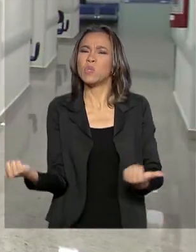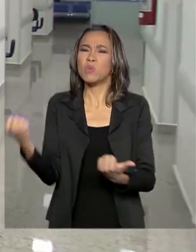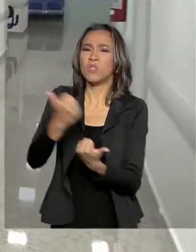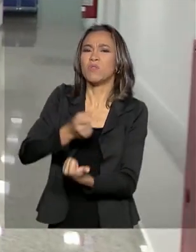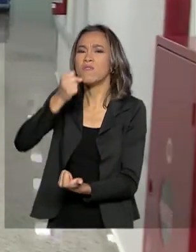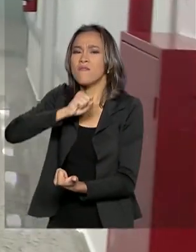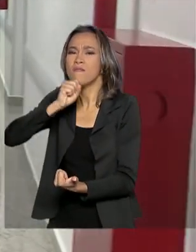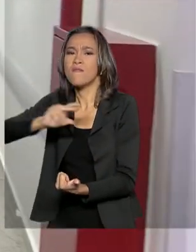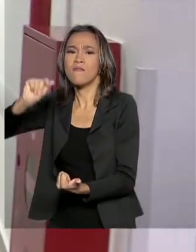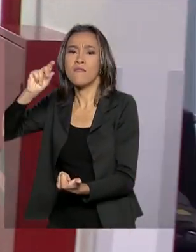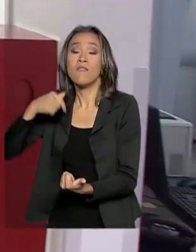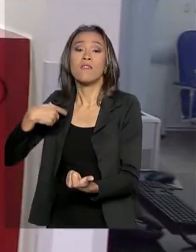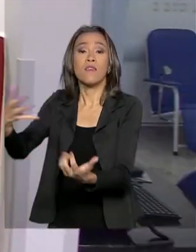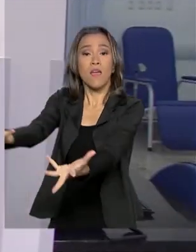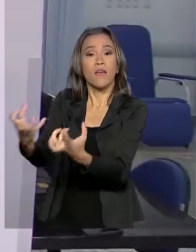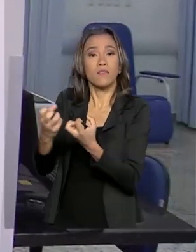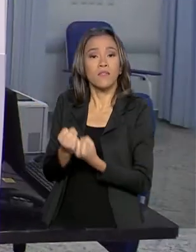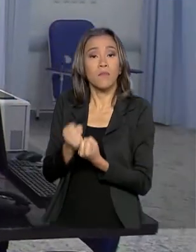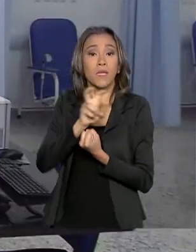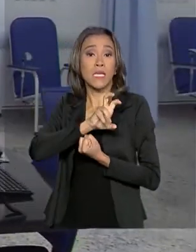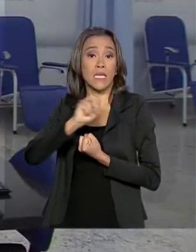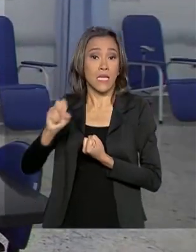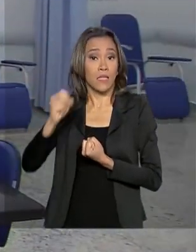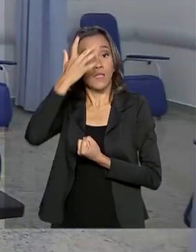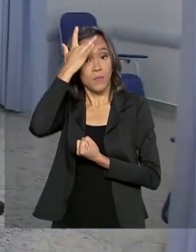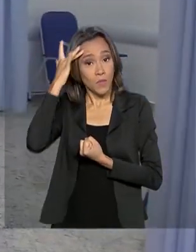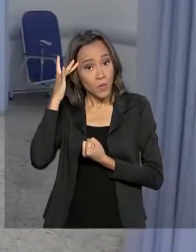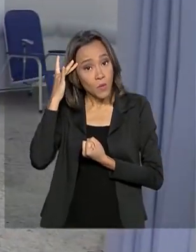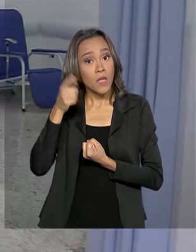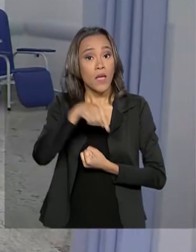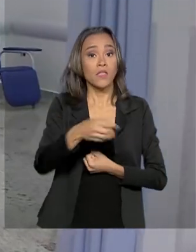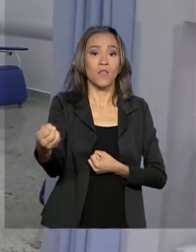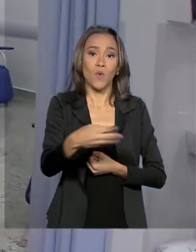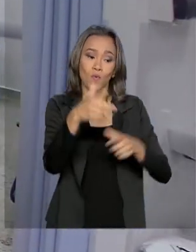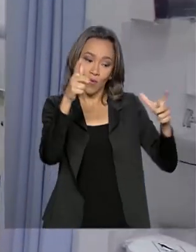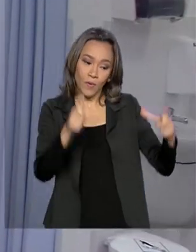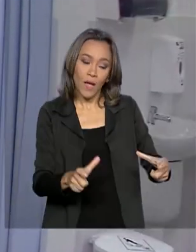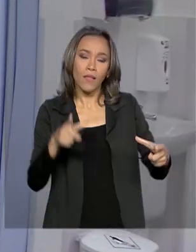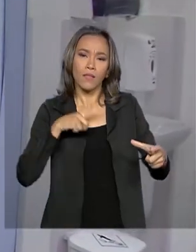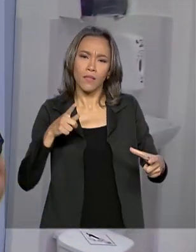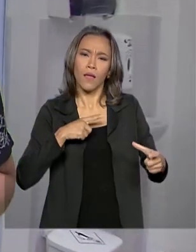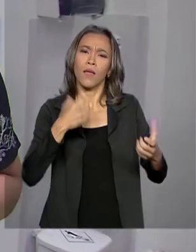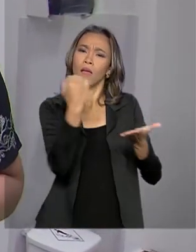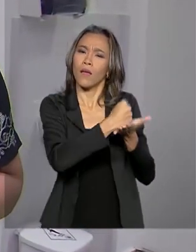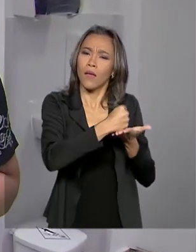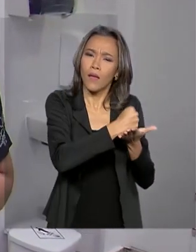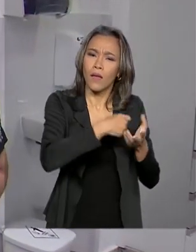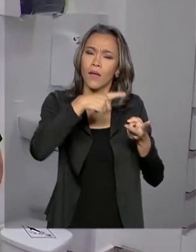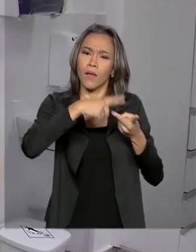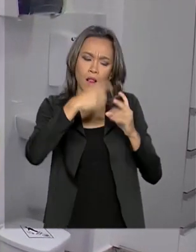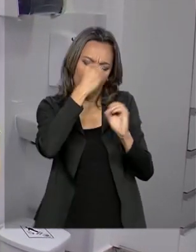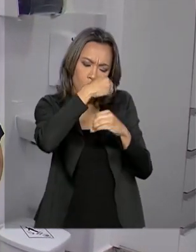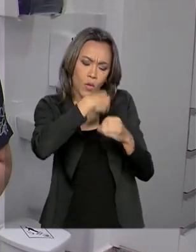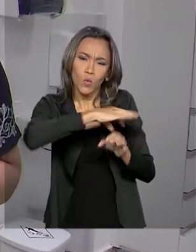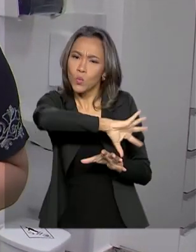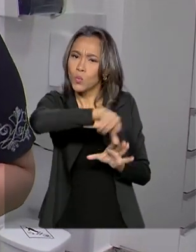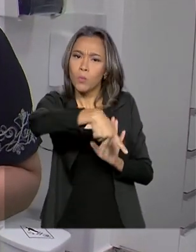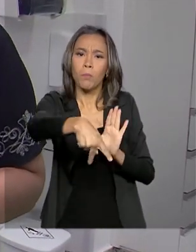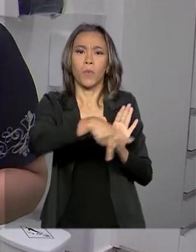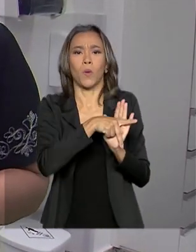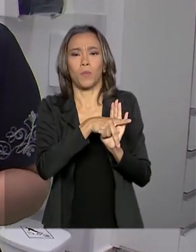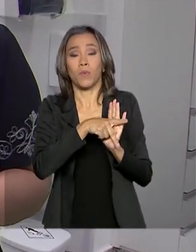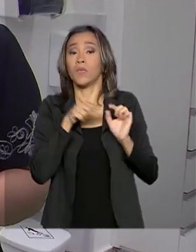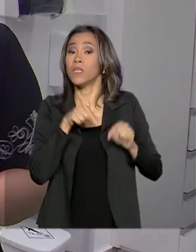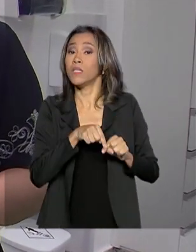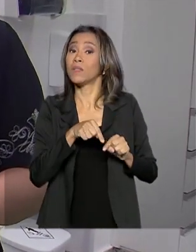que recebe cerca de 500 pessoas por dia. A nova unidade tem farmácia e laboratório próprios. Na prática, isso significa